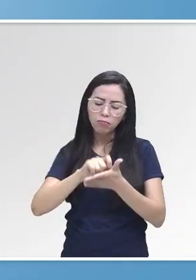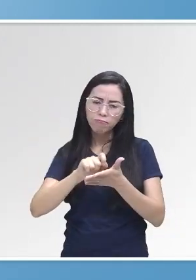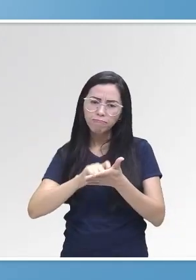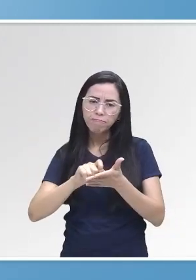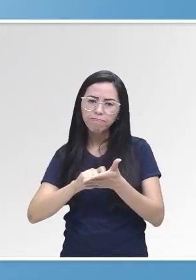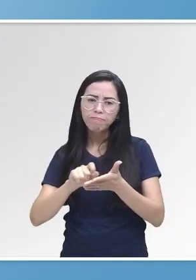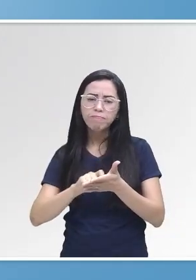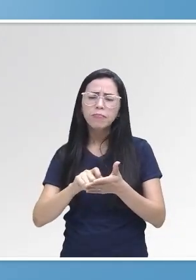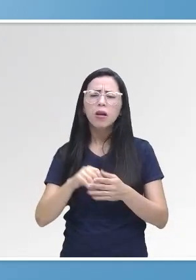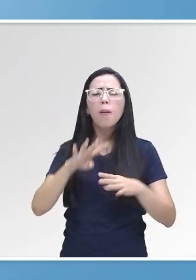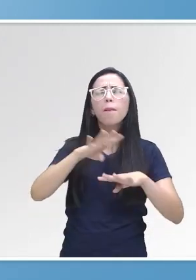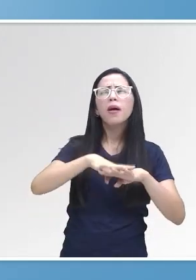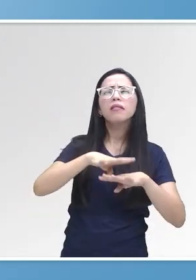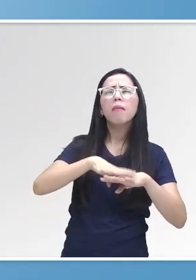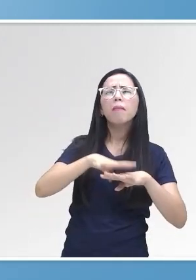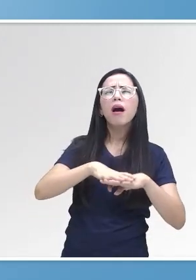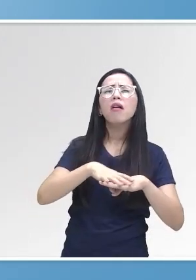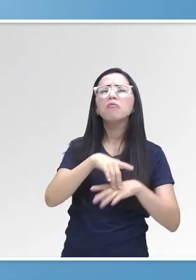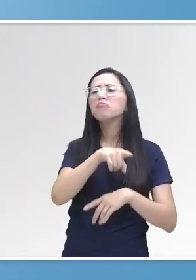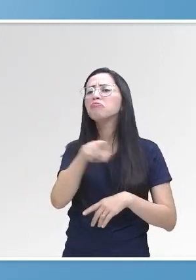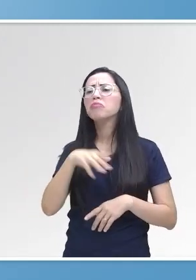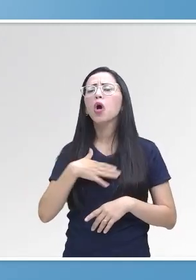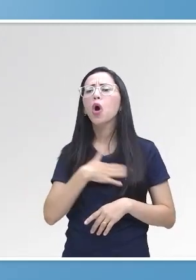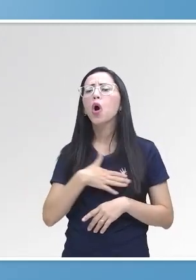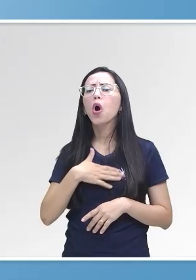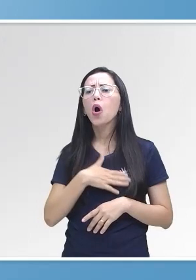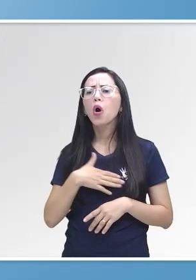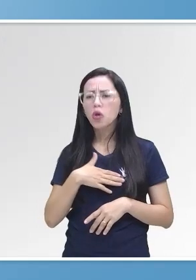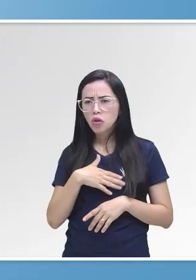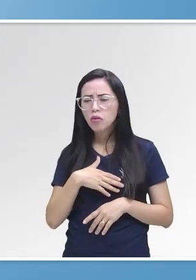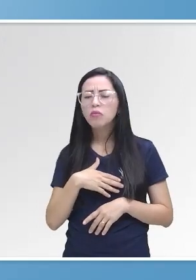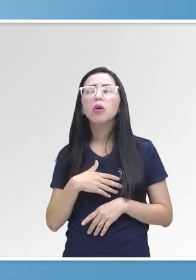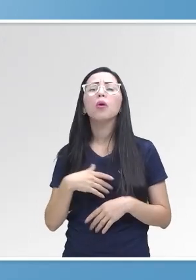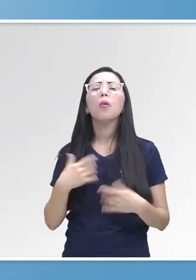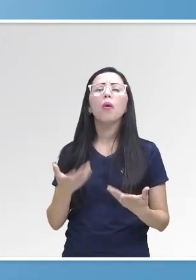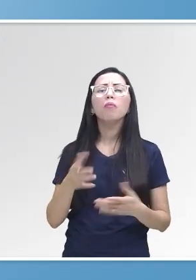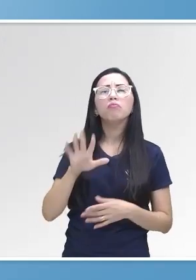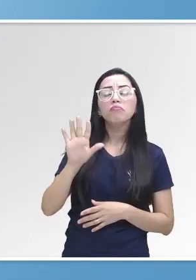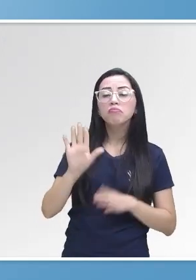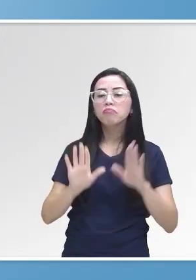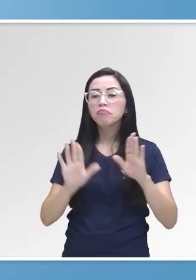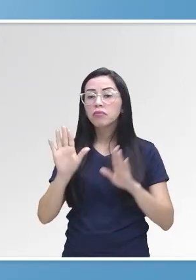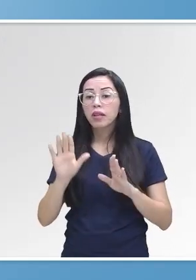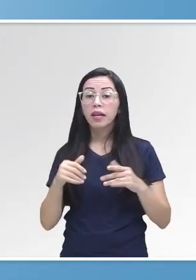também fazer um gráfico representando essa quantidade